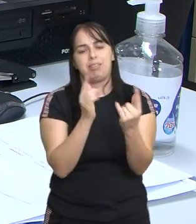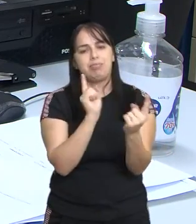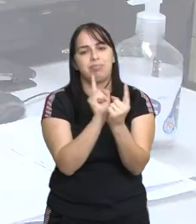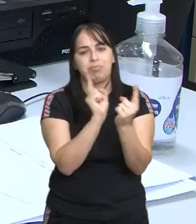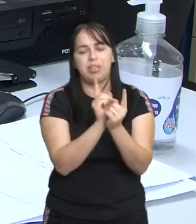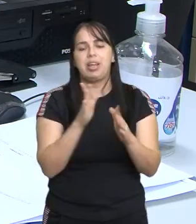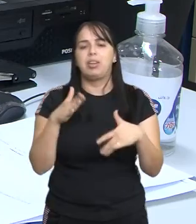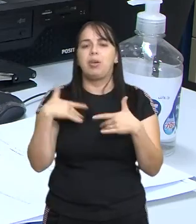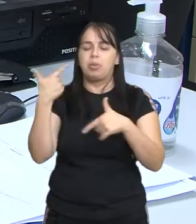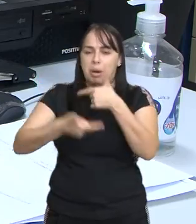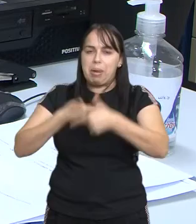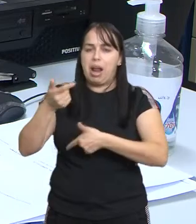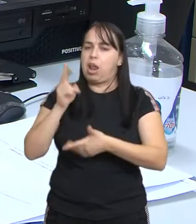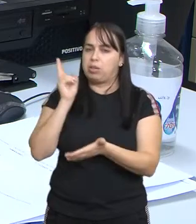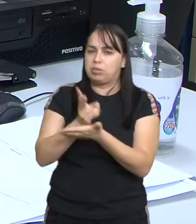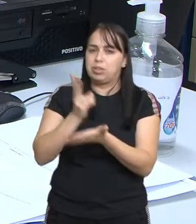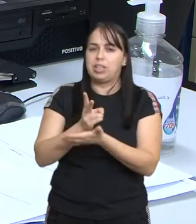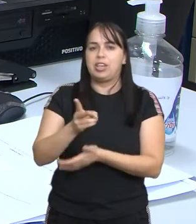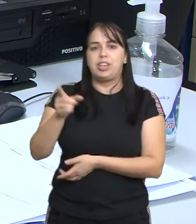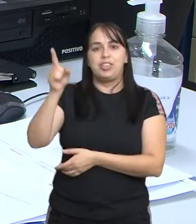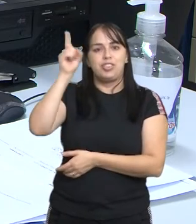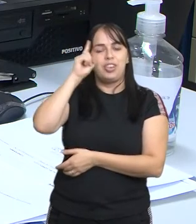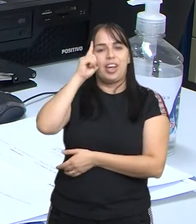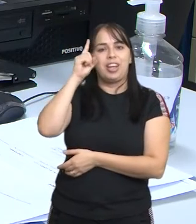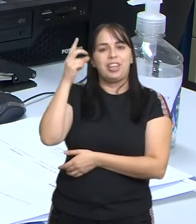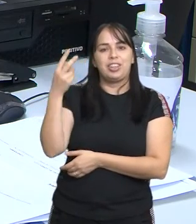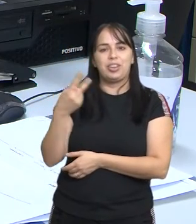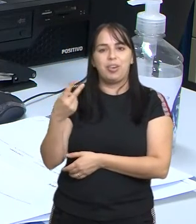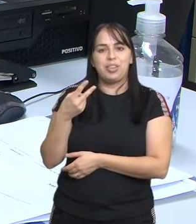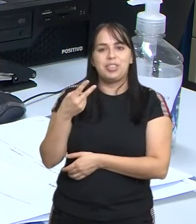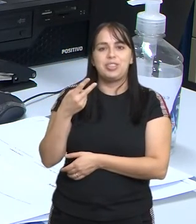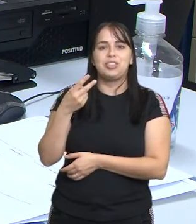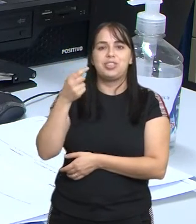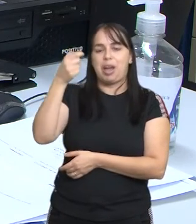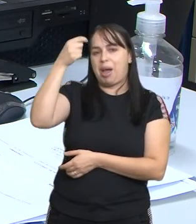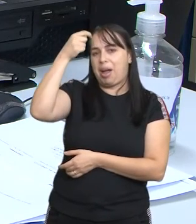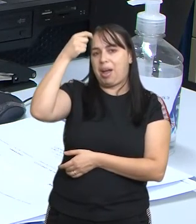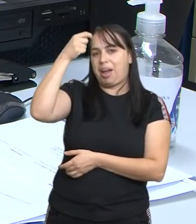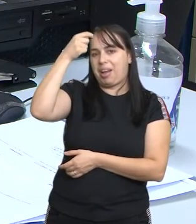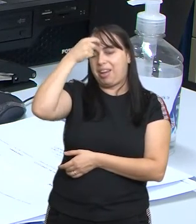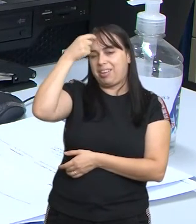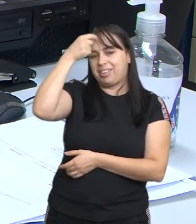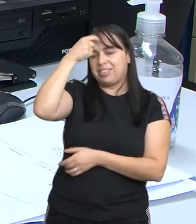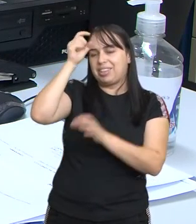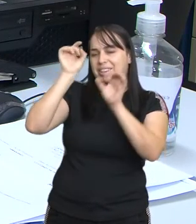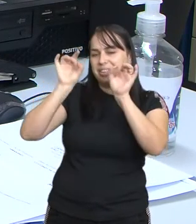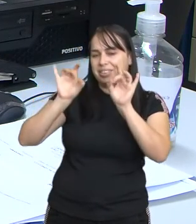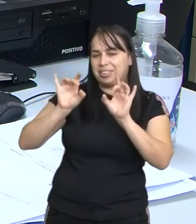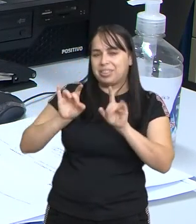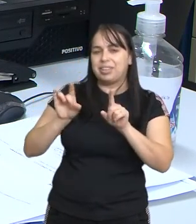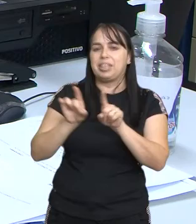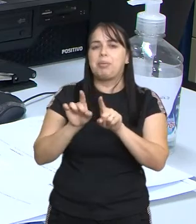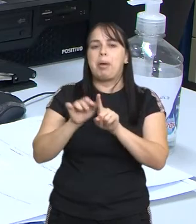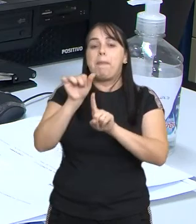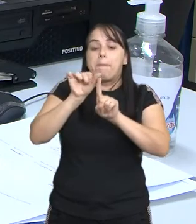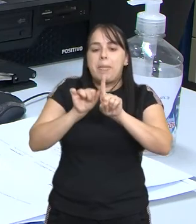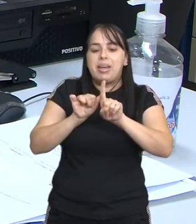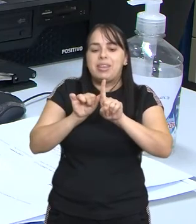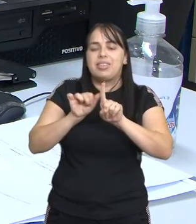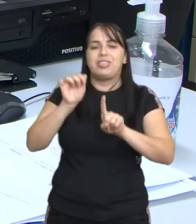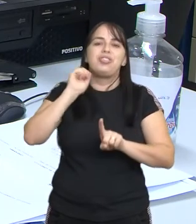seus familiares. Então, nosso trabalho tem que ser constante. Eu costumo dizer que dia 2 de abril é o dia da conscientização. O mês de